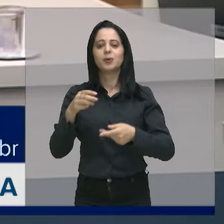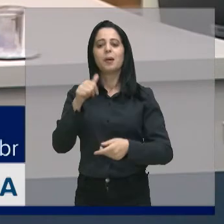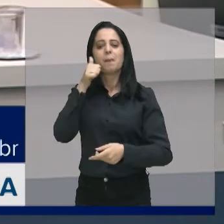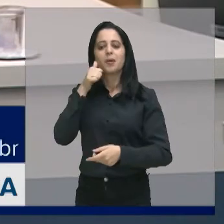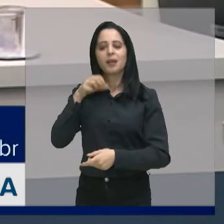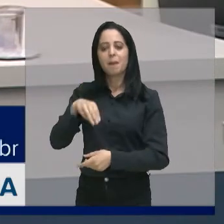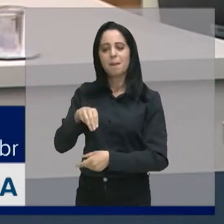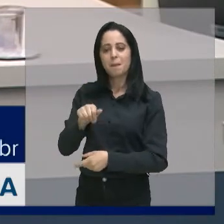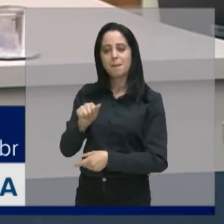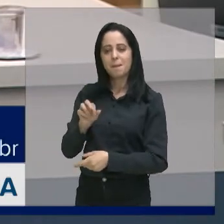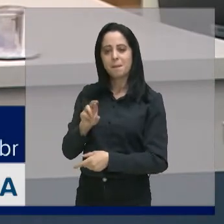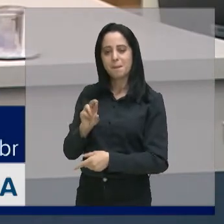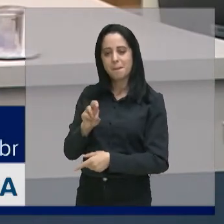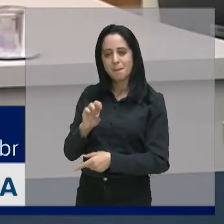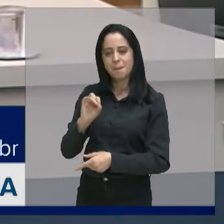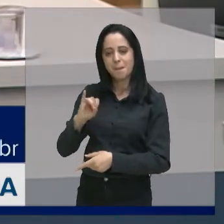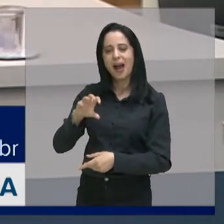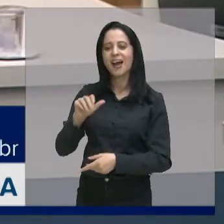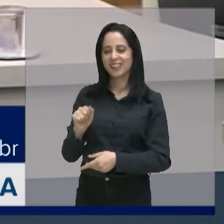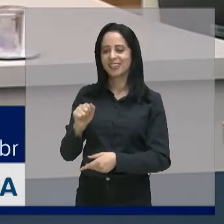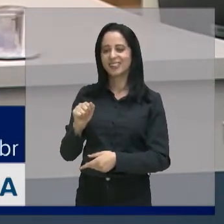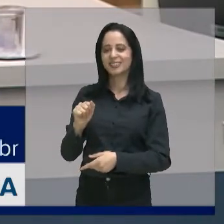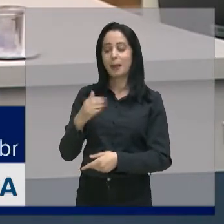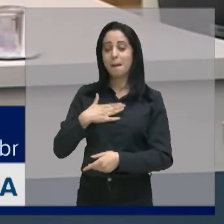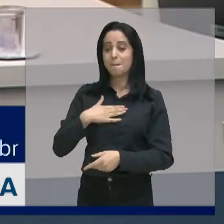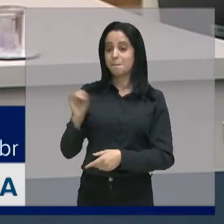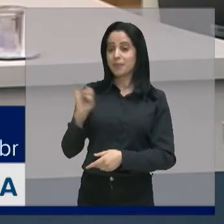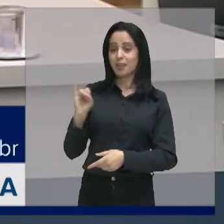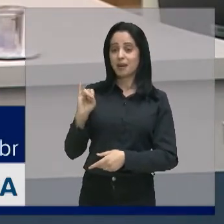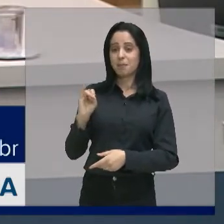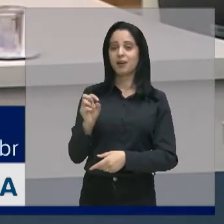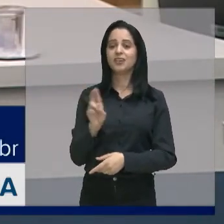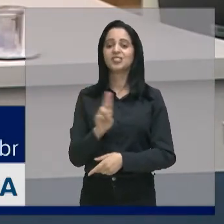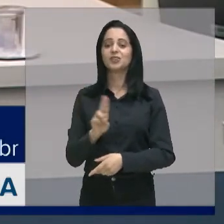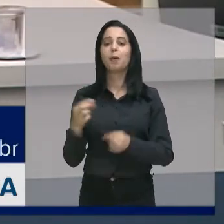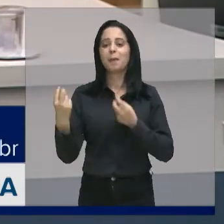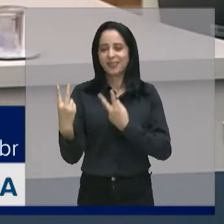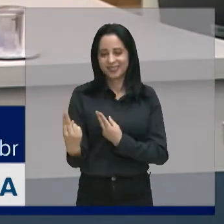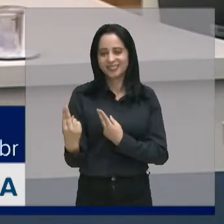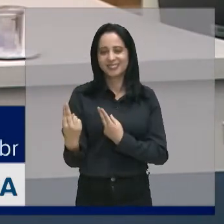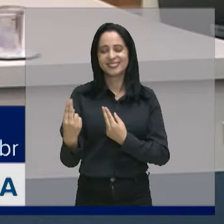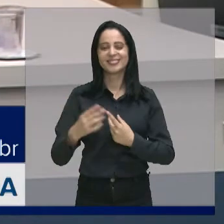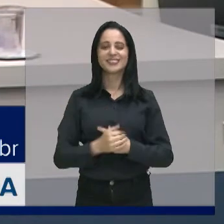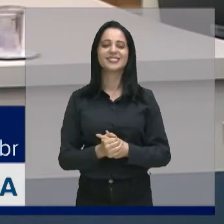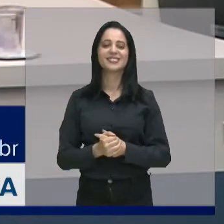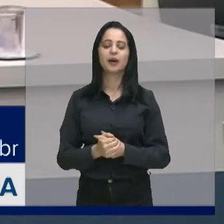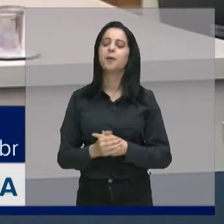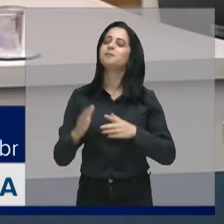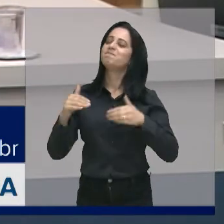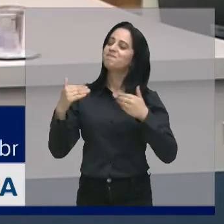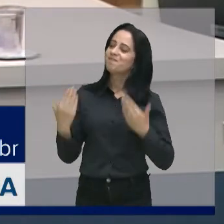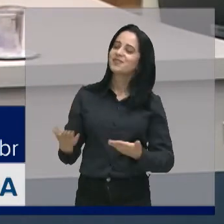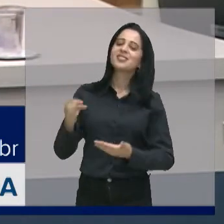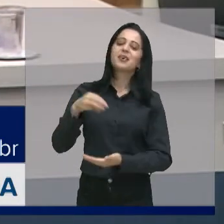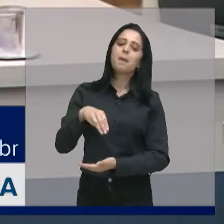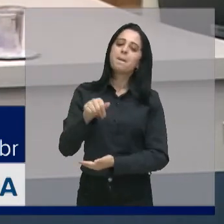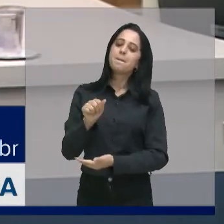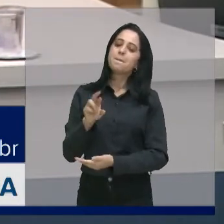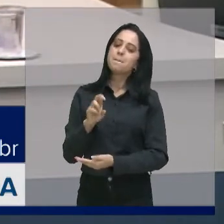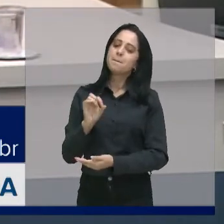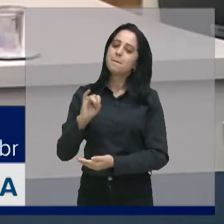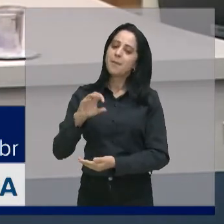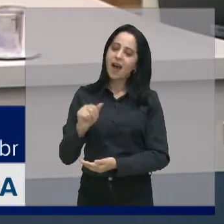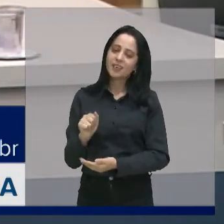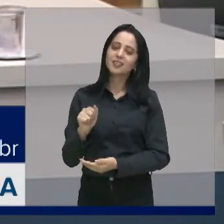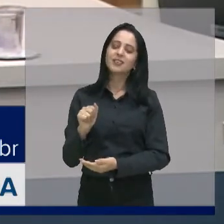Tereza, que é o nome da minha irmã também. Minha irmã chama Maria Tereza. Então, a mãe do nosso amigo Glauber faleceu